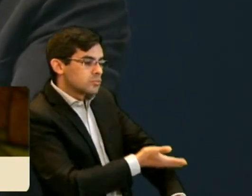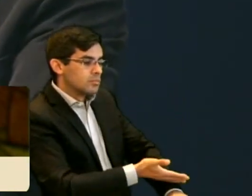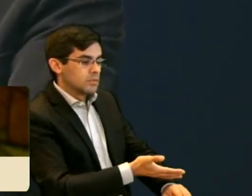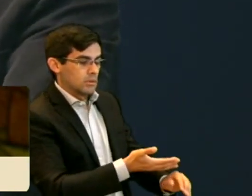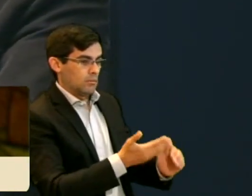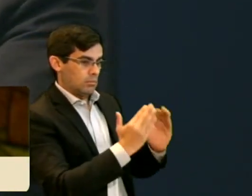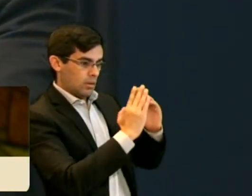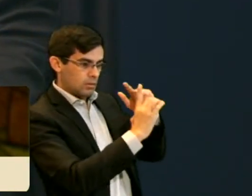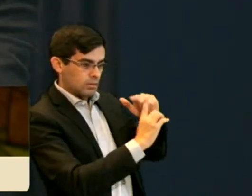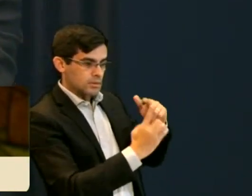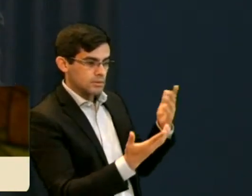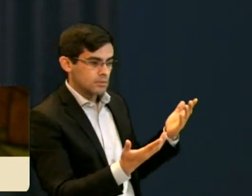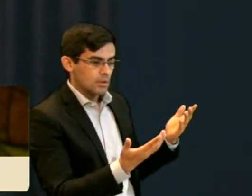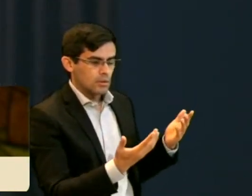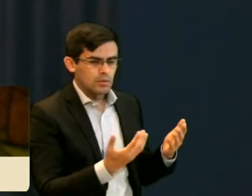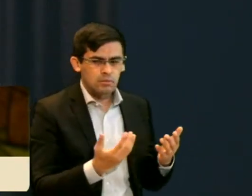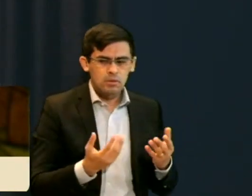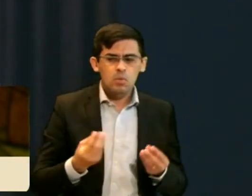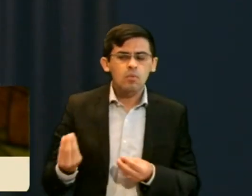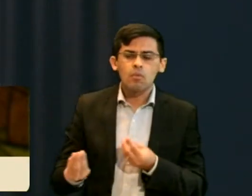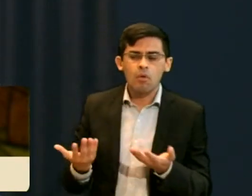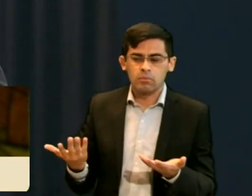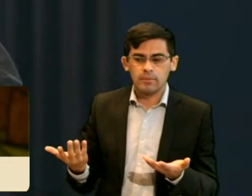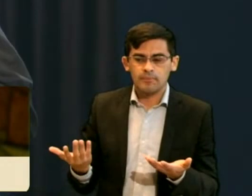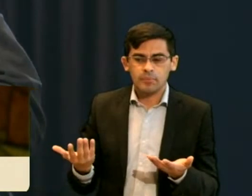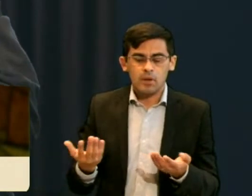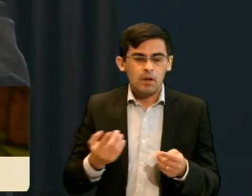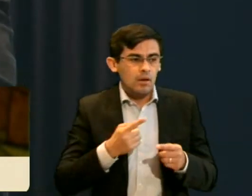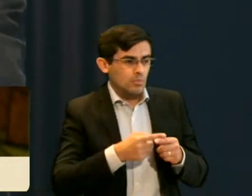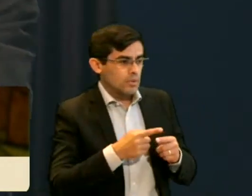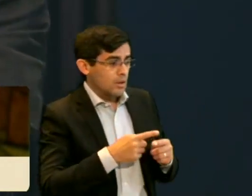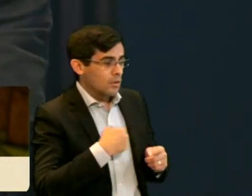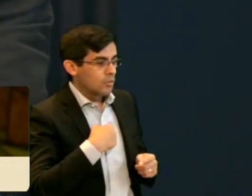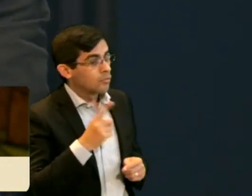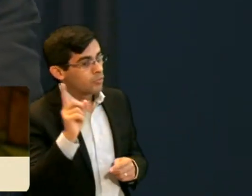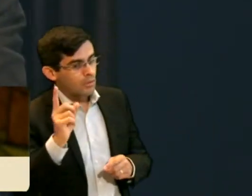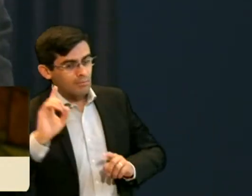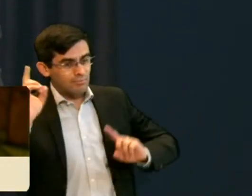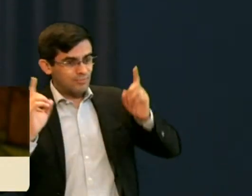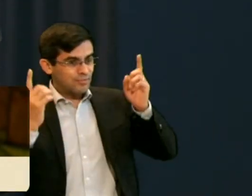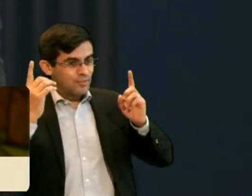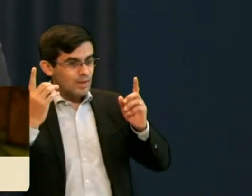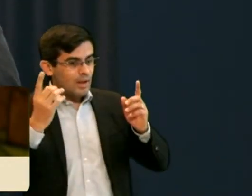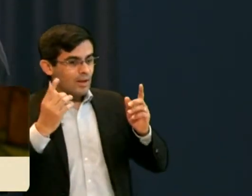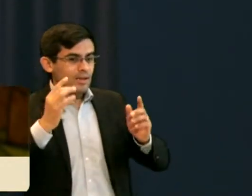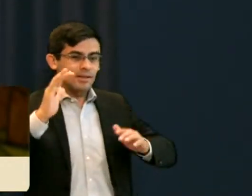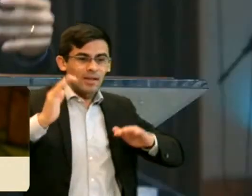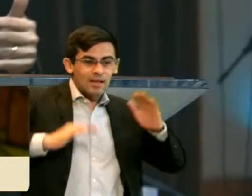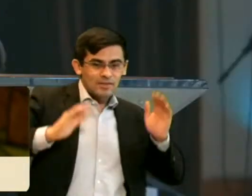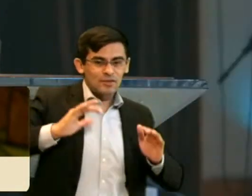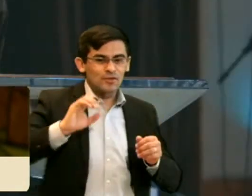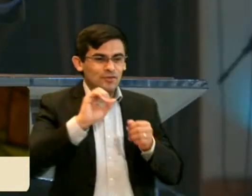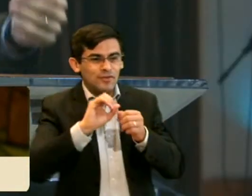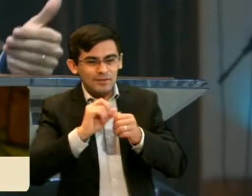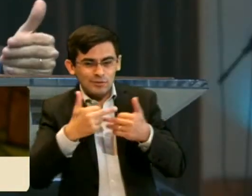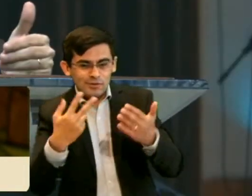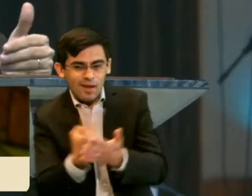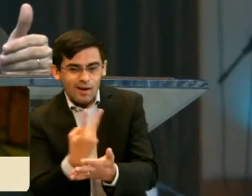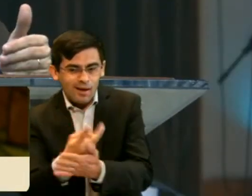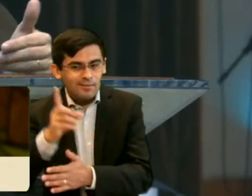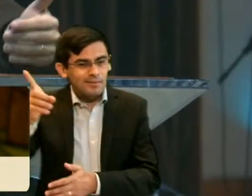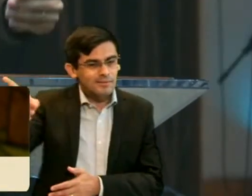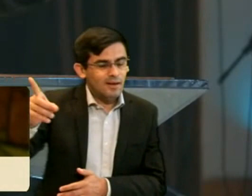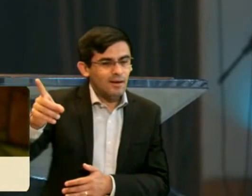vocês. Eu falei, como assim? Eu falei, não, é porque eu vou para o carnaval, e daí, normalmente eu apronto um pouco